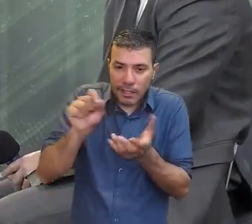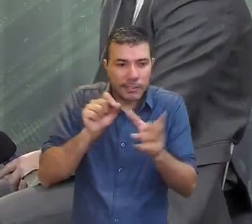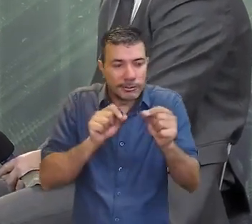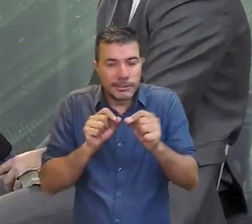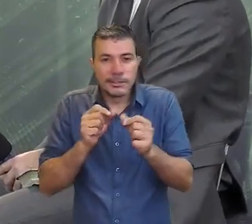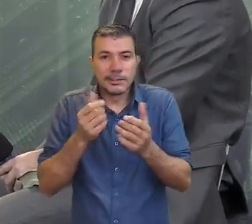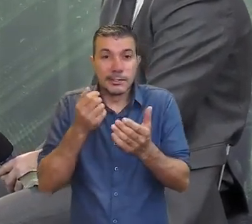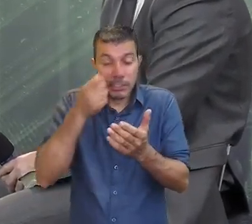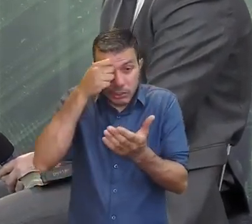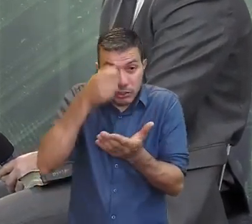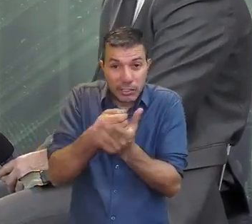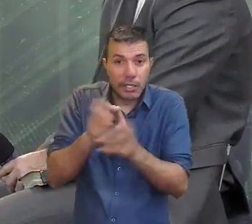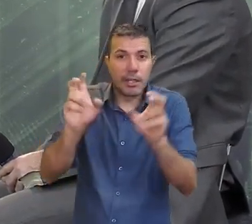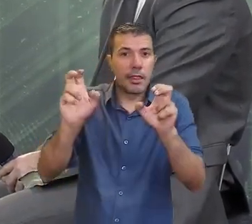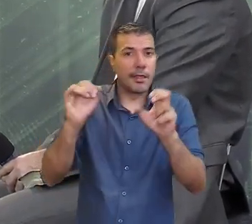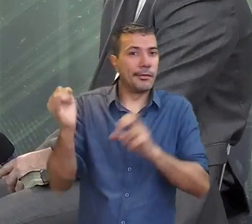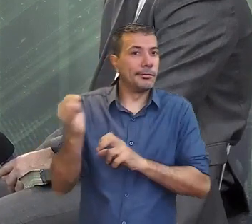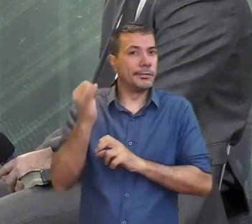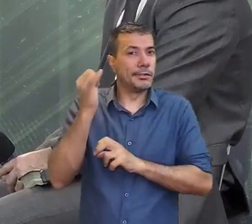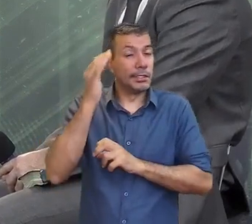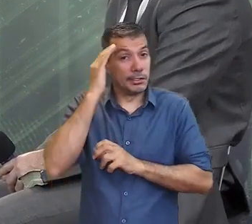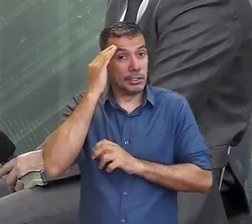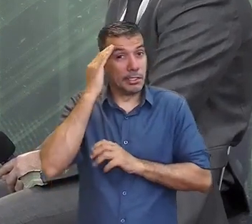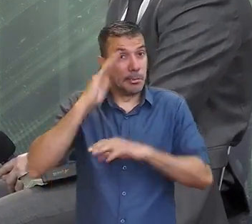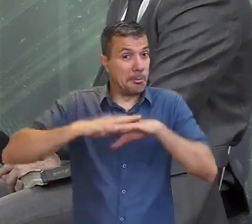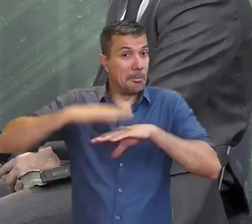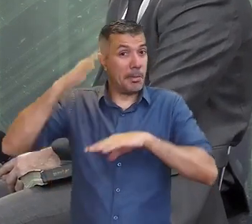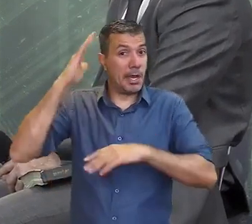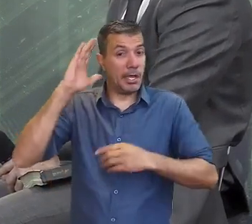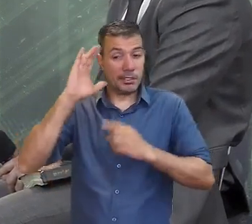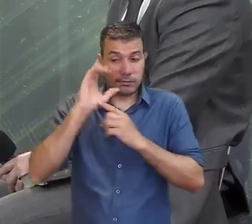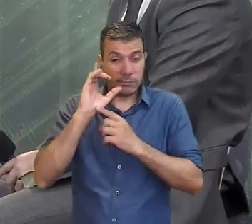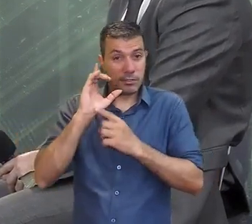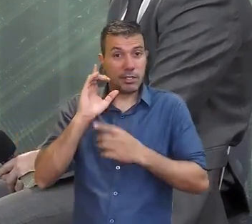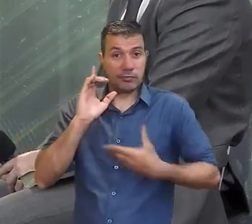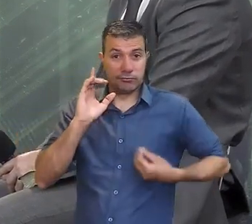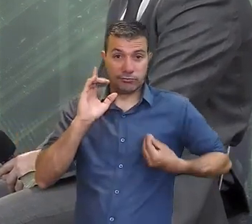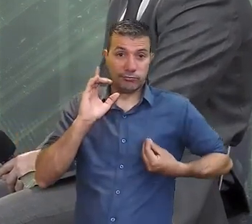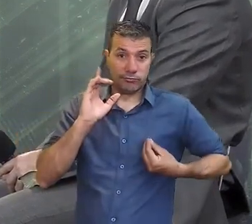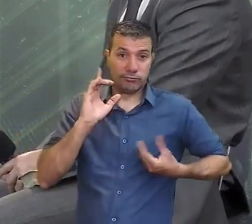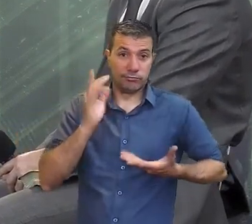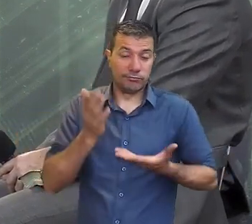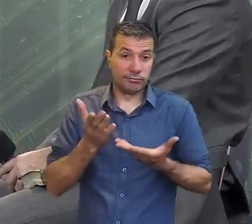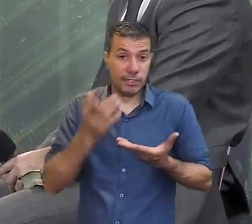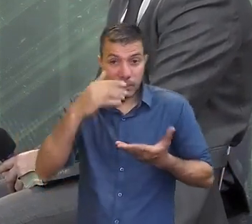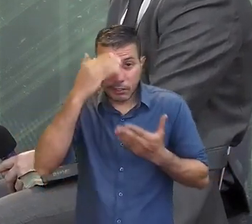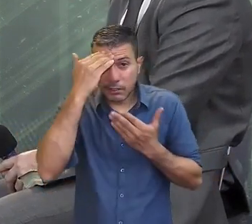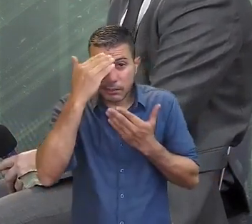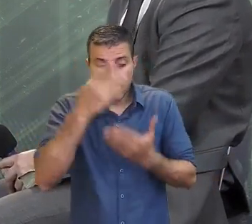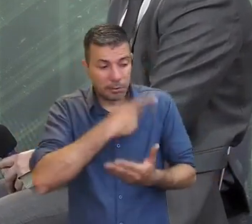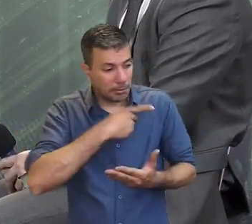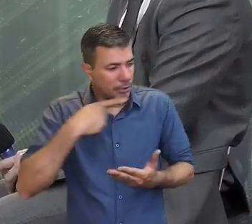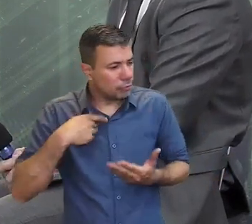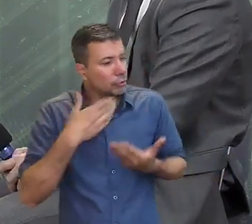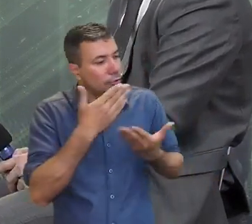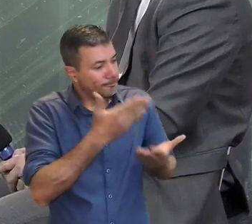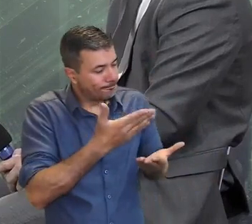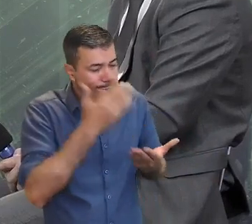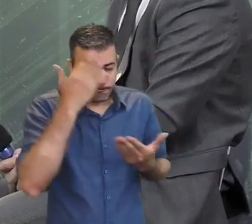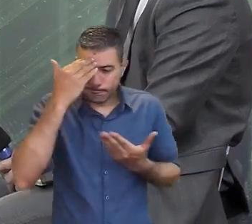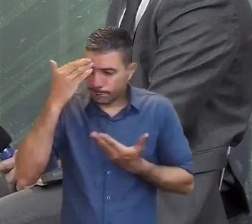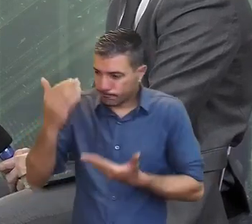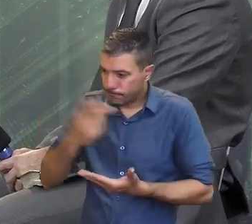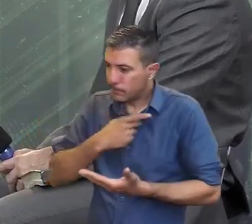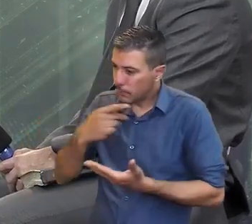você decidiu participar desse tema, entendendo um pouco mais da vontade de Deus para vocês. Quero agradecer o pastor Cláudio pela participação,